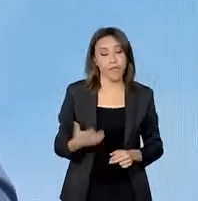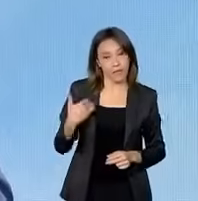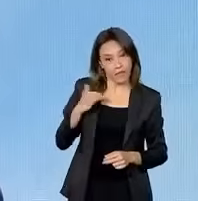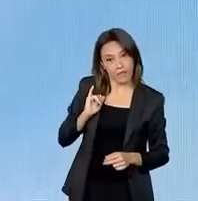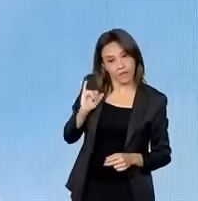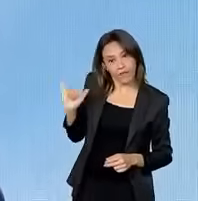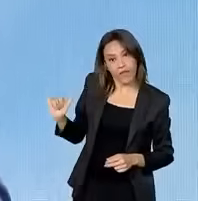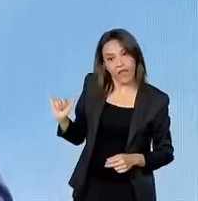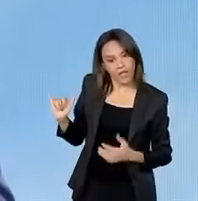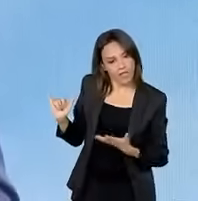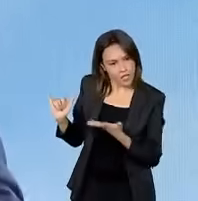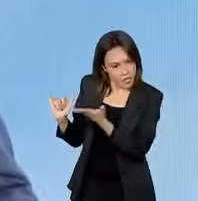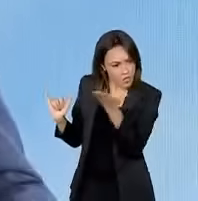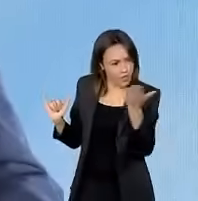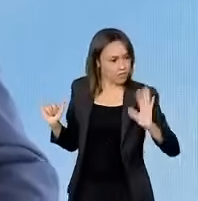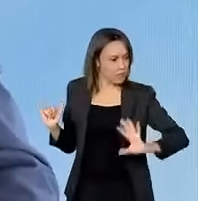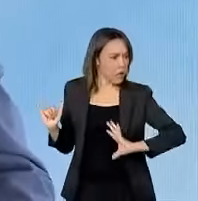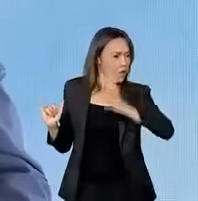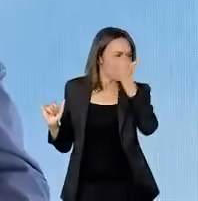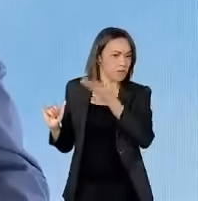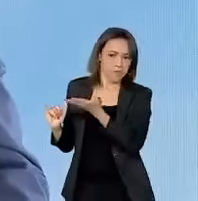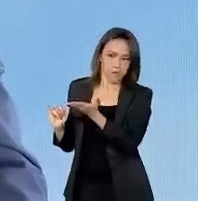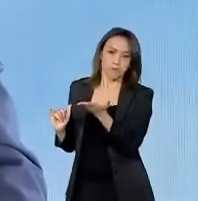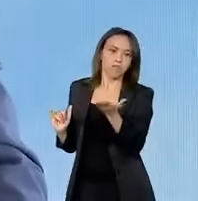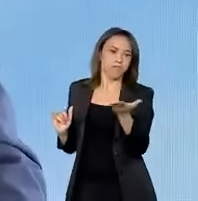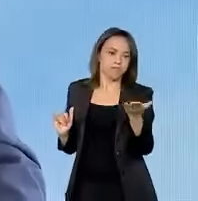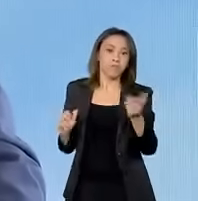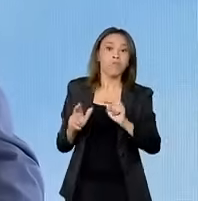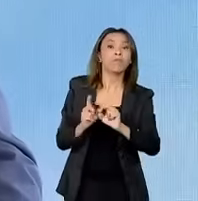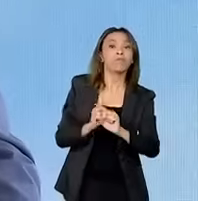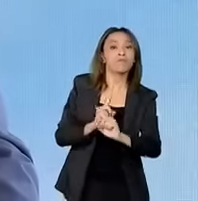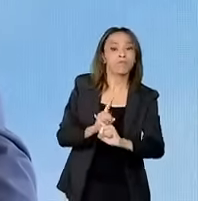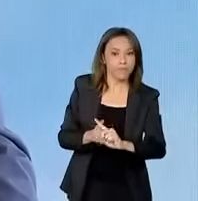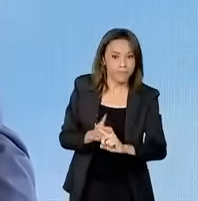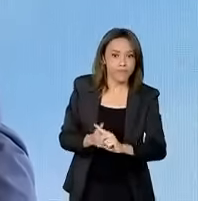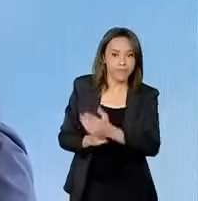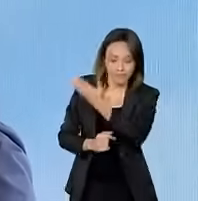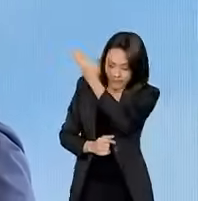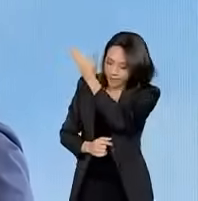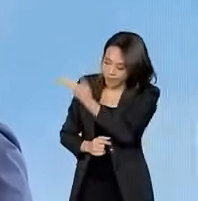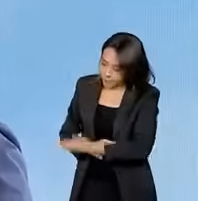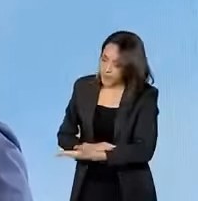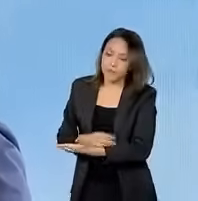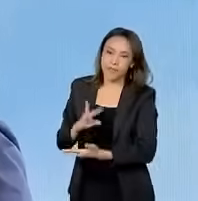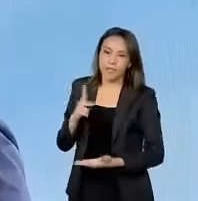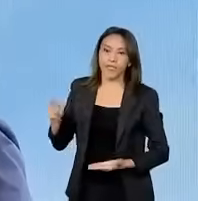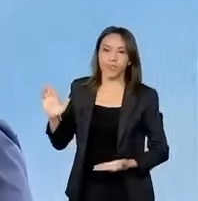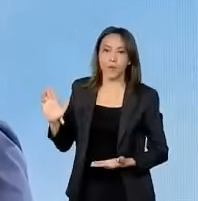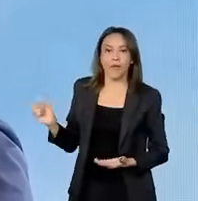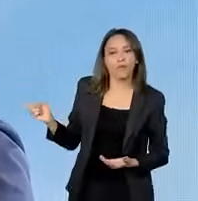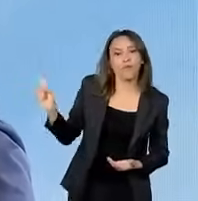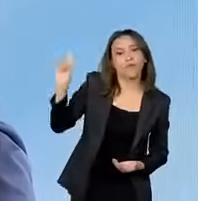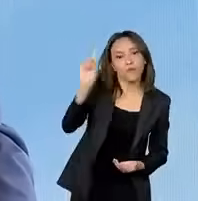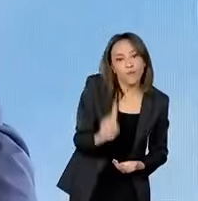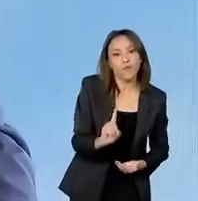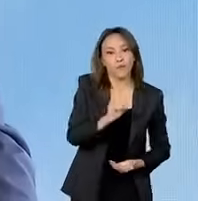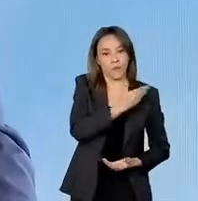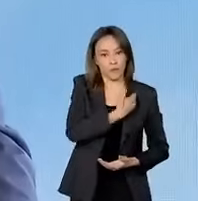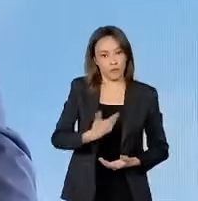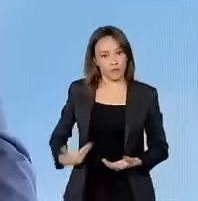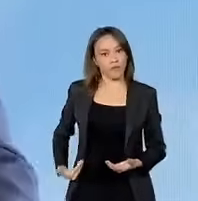dizer que isso tudo está acontecendo aqui porque o presidente Lula voltou e o Brasil